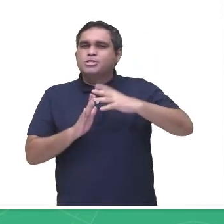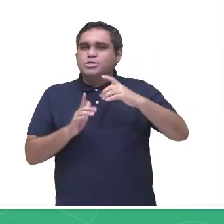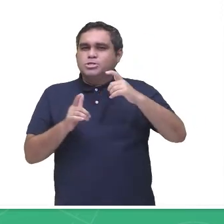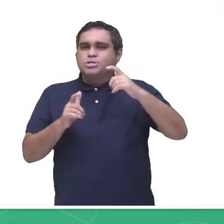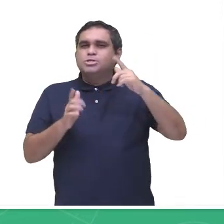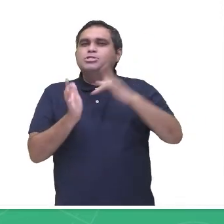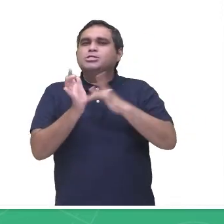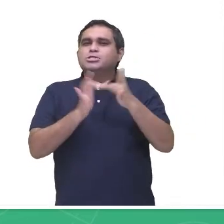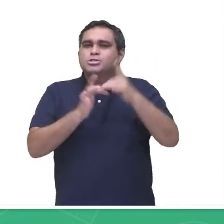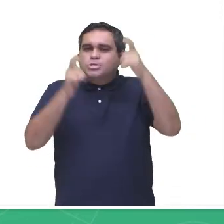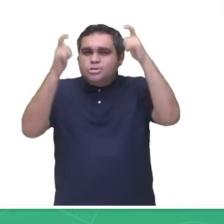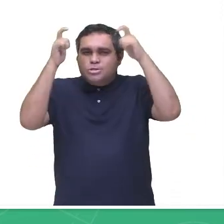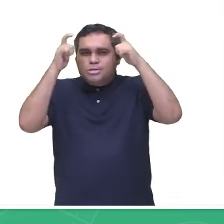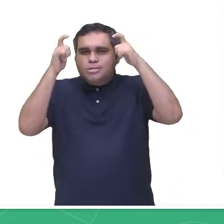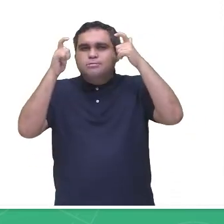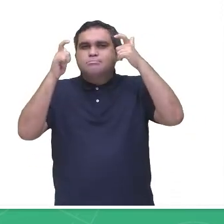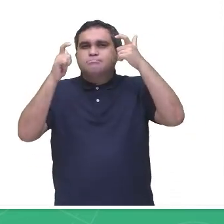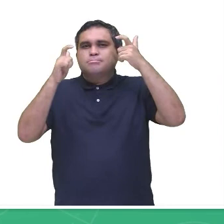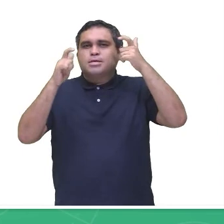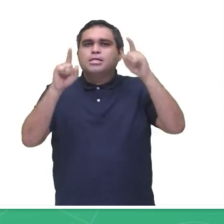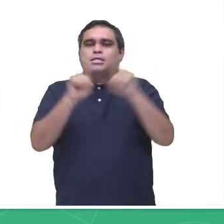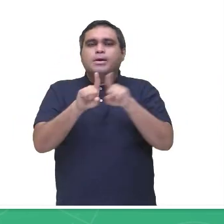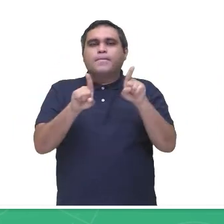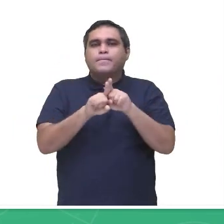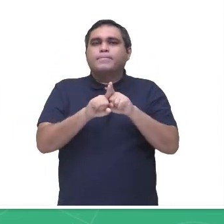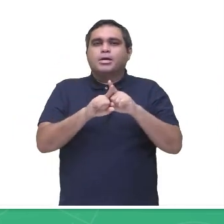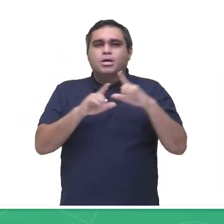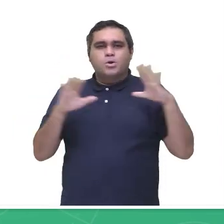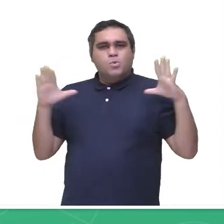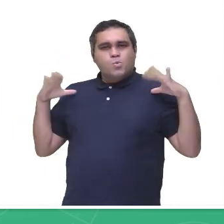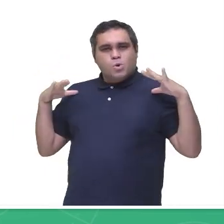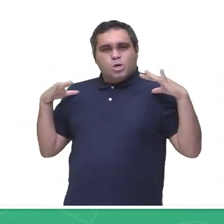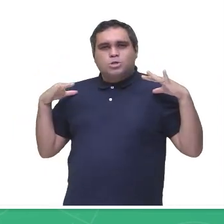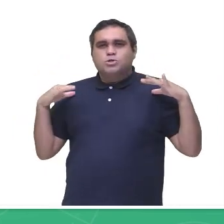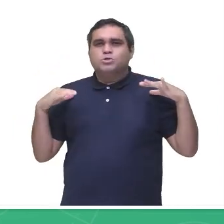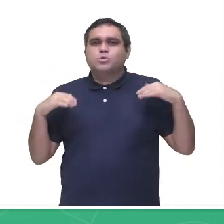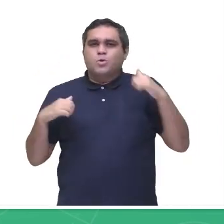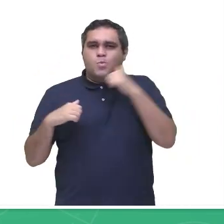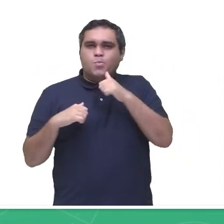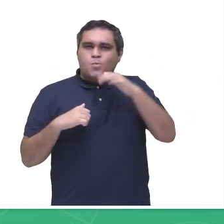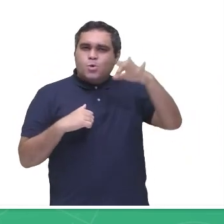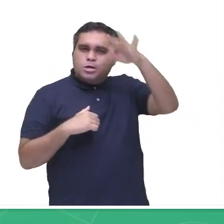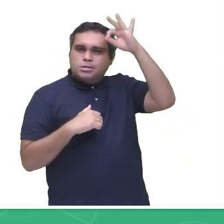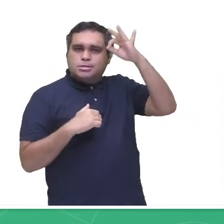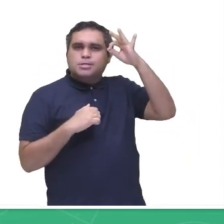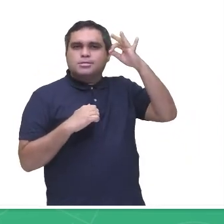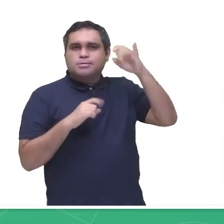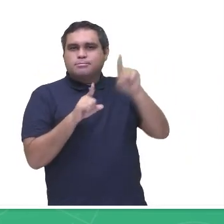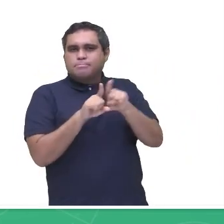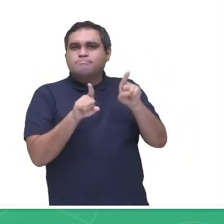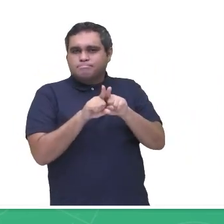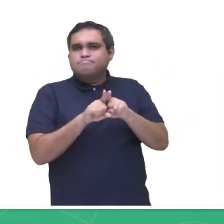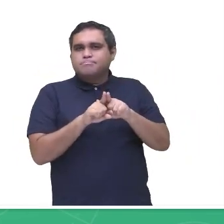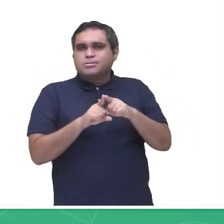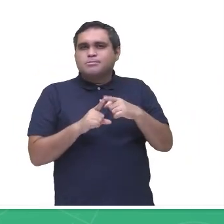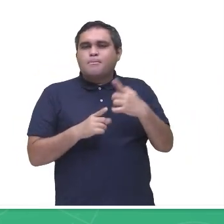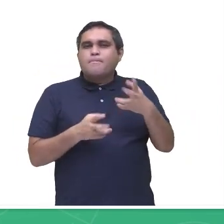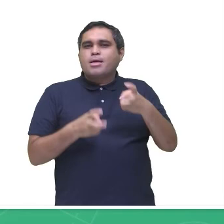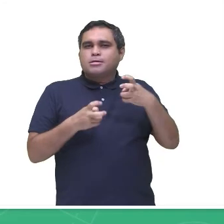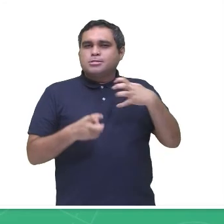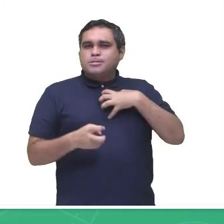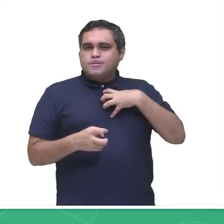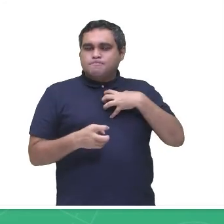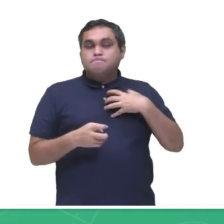nós vimos o êxtase de Santa Teresa nas imagens, certo? E aí nós temos como comentário o quê? Vamos ver? Então,